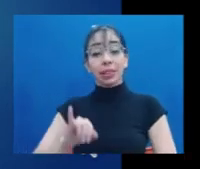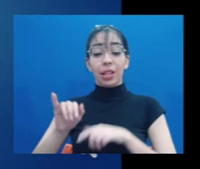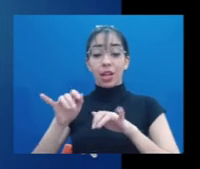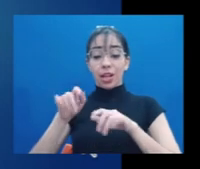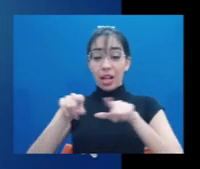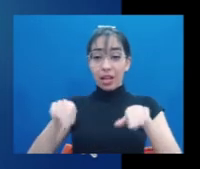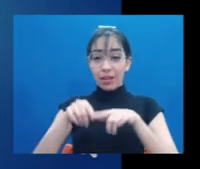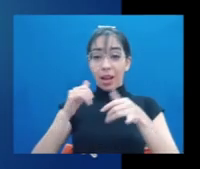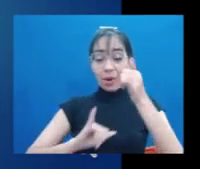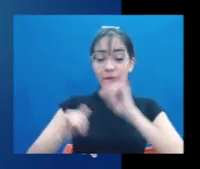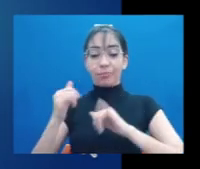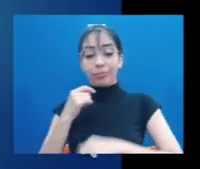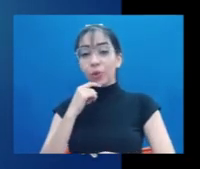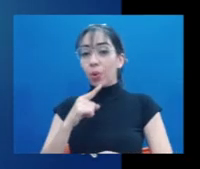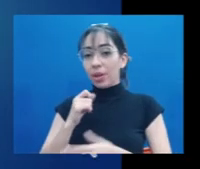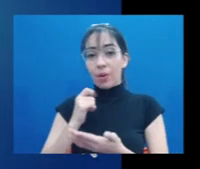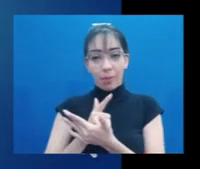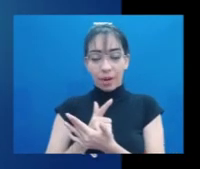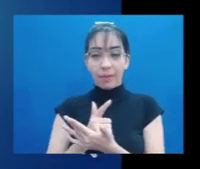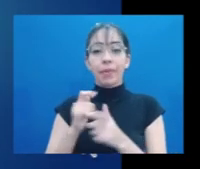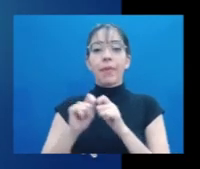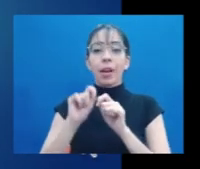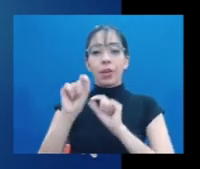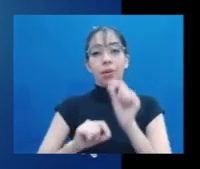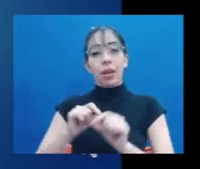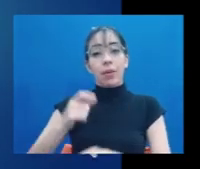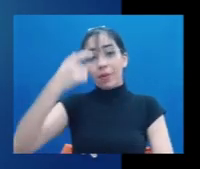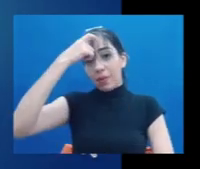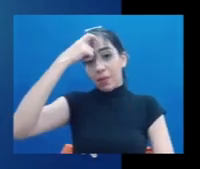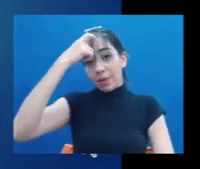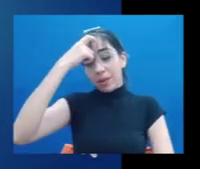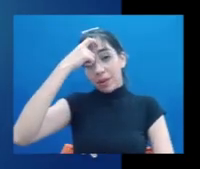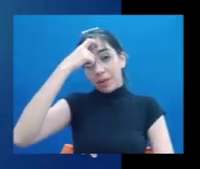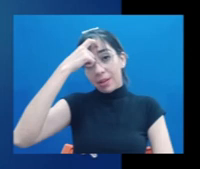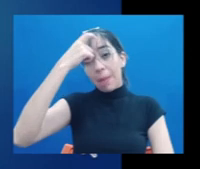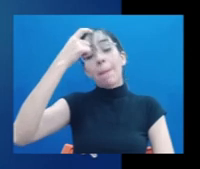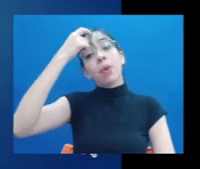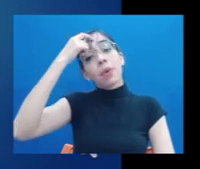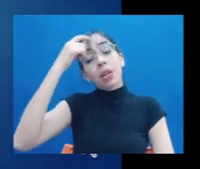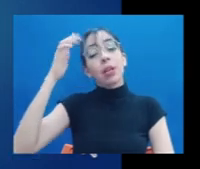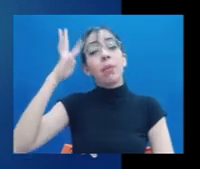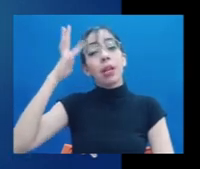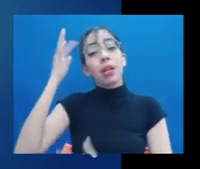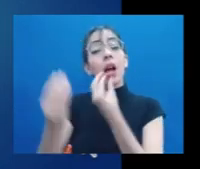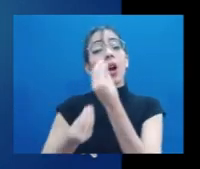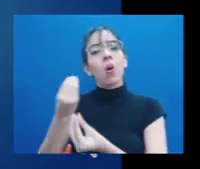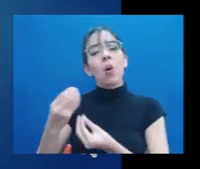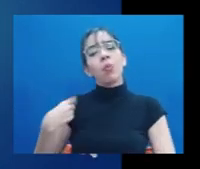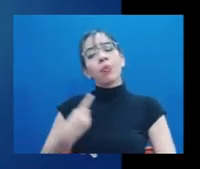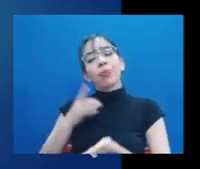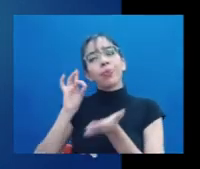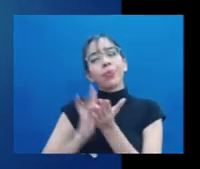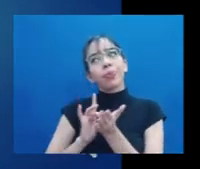obviamente, quanto maior a geladeira, mais cara ela é. Isso também se aplica às geladeiras blindadas. Então, é um preço proibitivo,